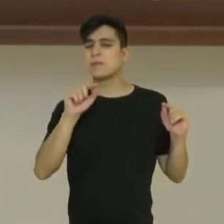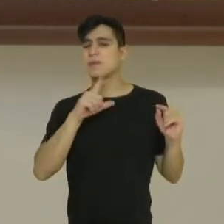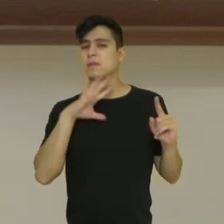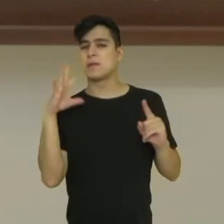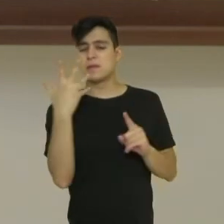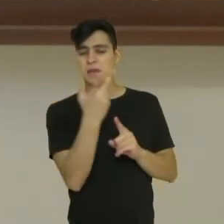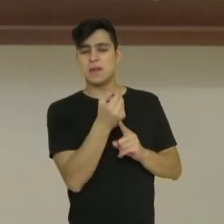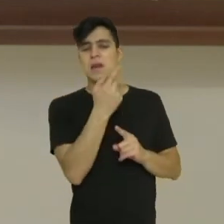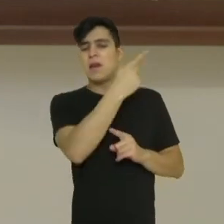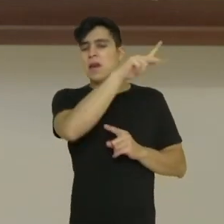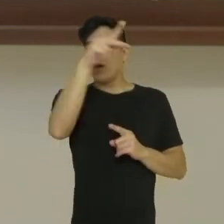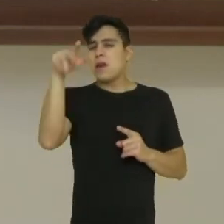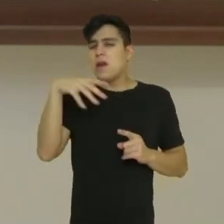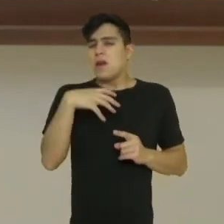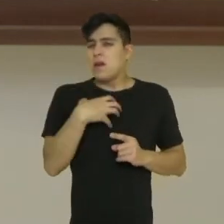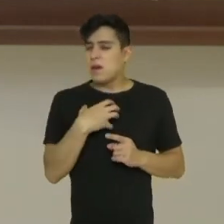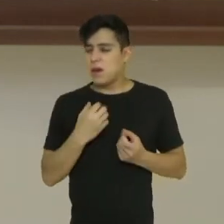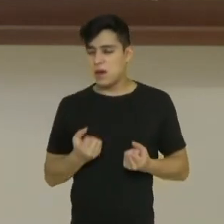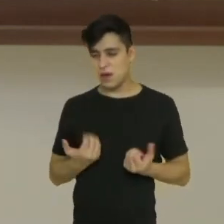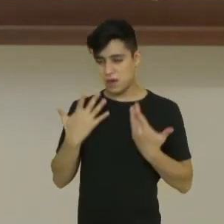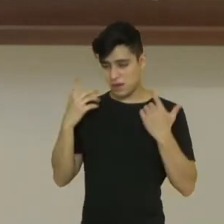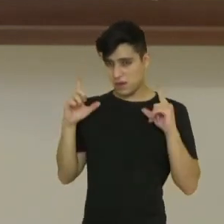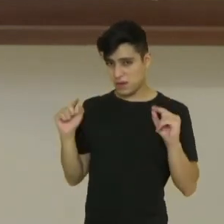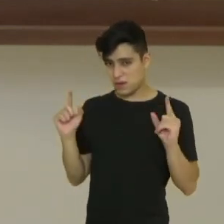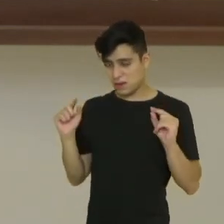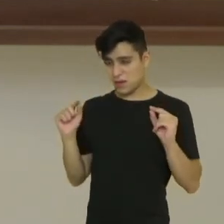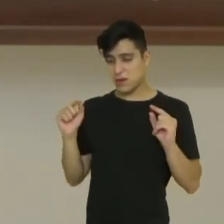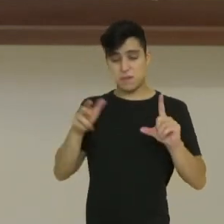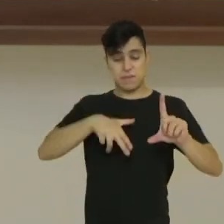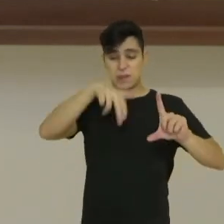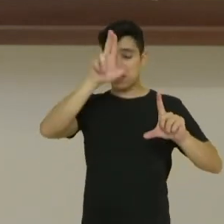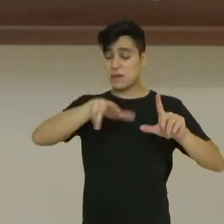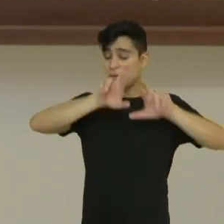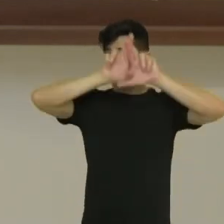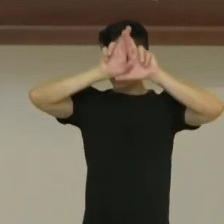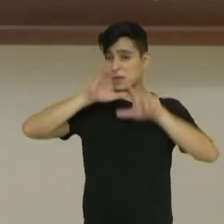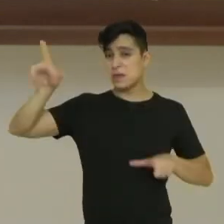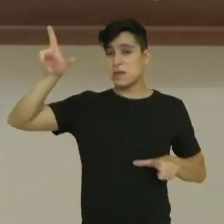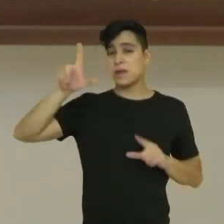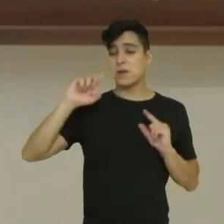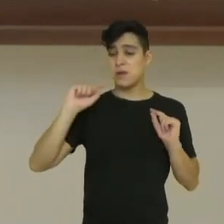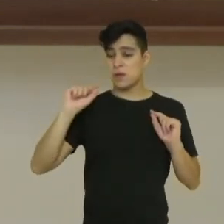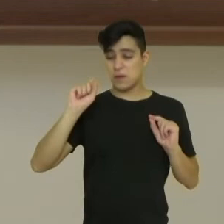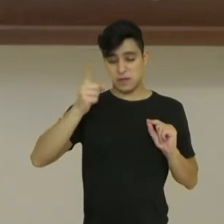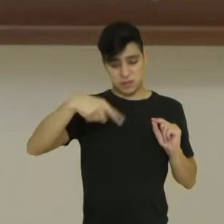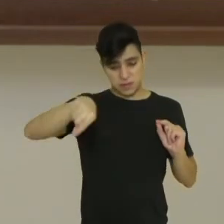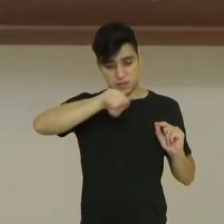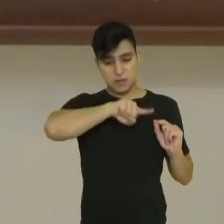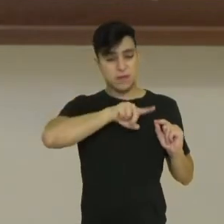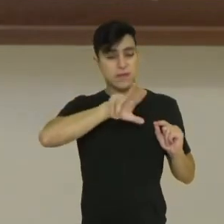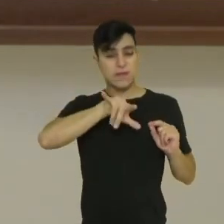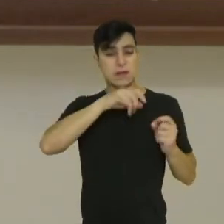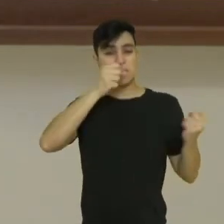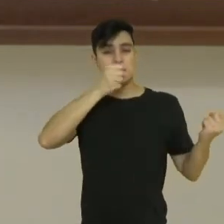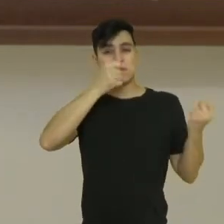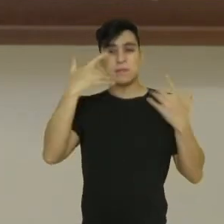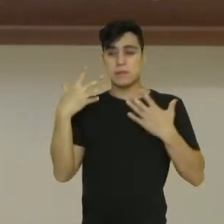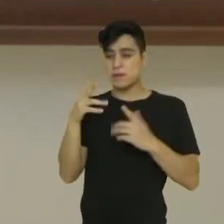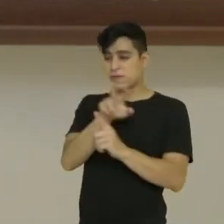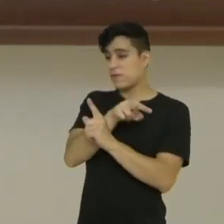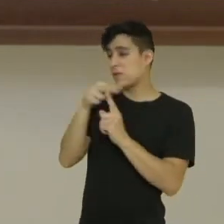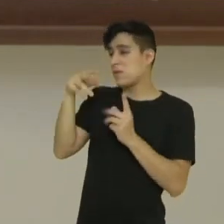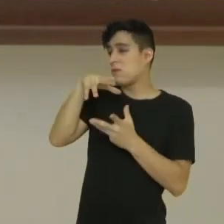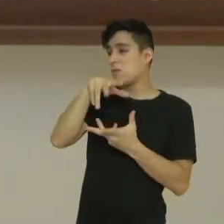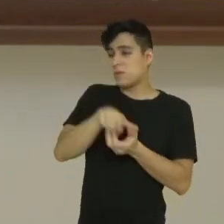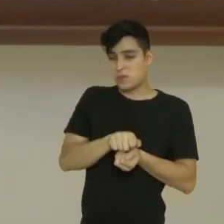nas mãos deles, eles falaram o seguinte: vamos fazer uma pintura diferenciada, vamos fazer uma pintura que vamos trazer a nossa visão do mundo.